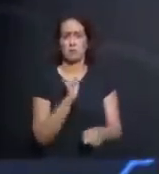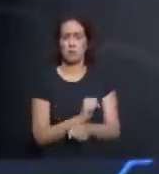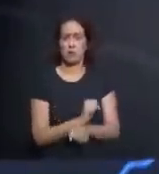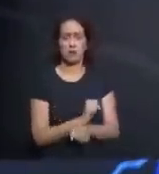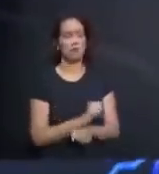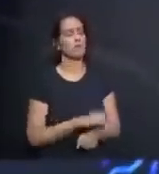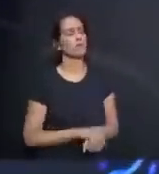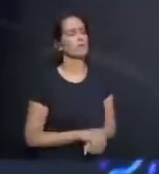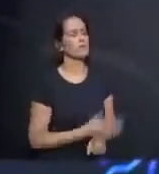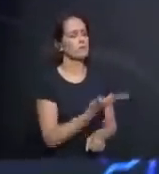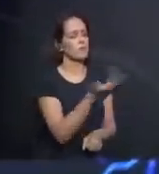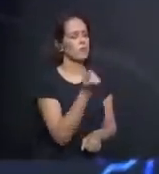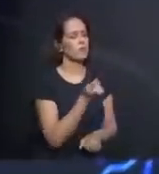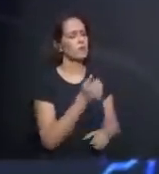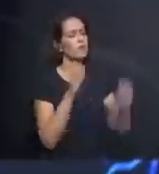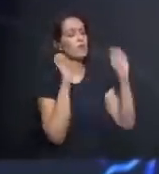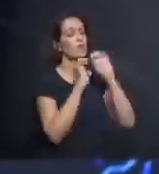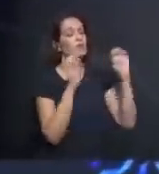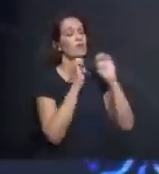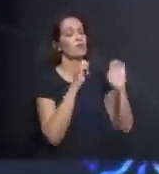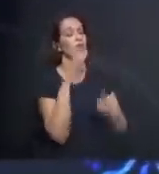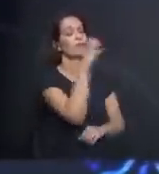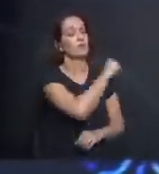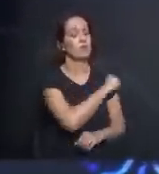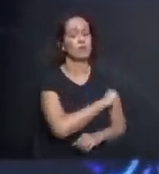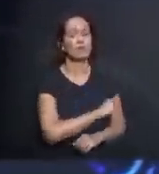me evangeliza logo.